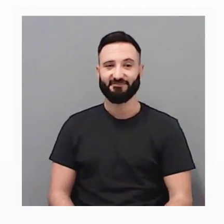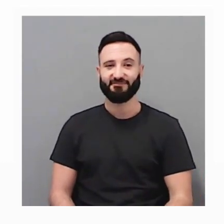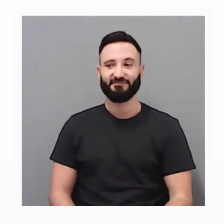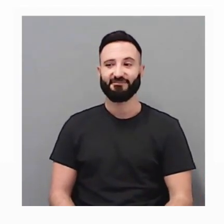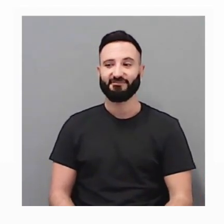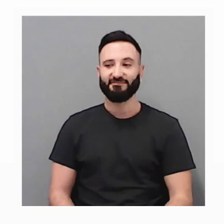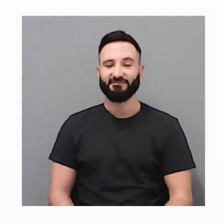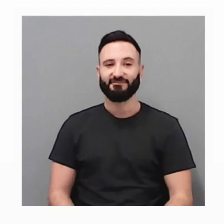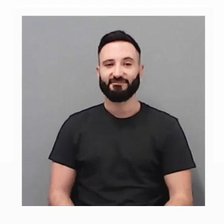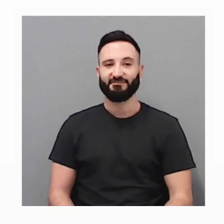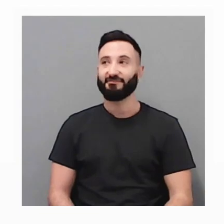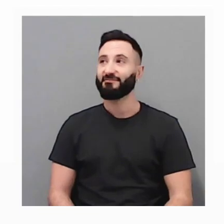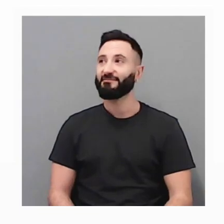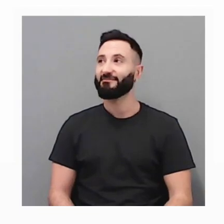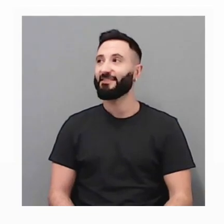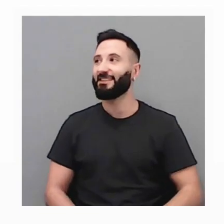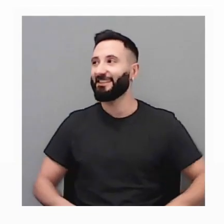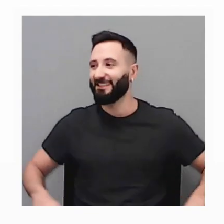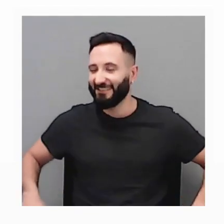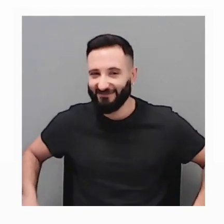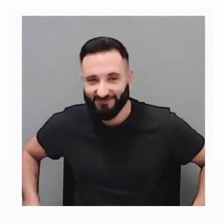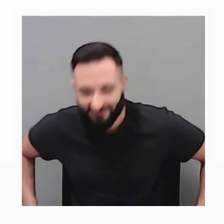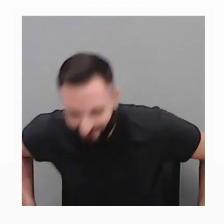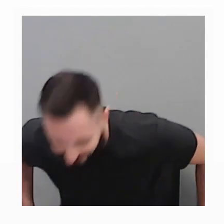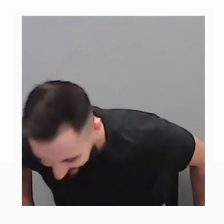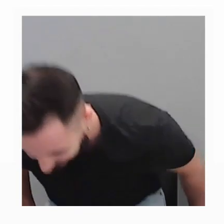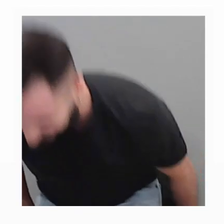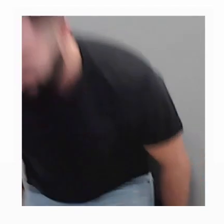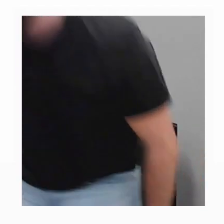em conta que nas interrupções letivas e nas férias,